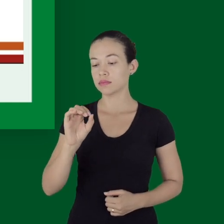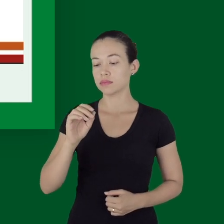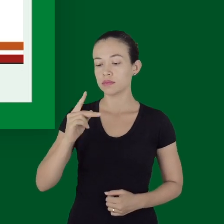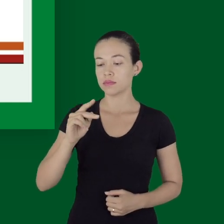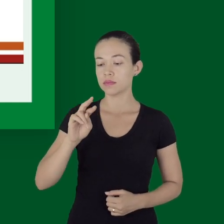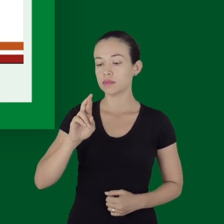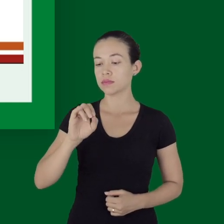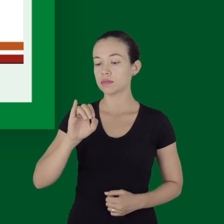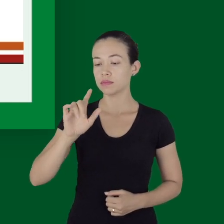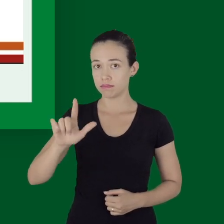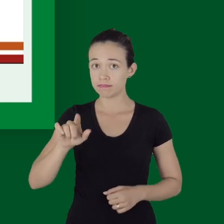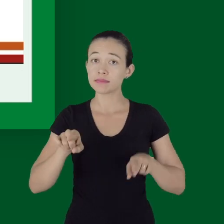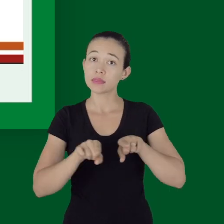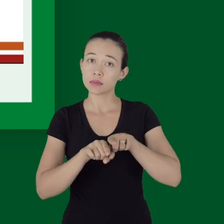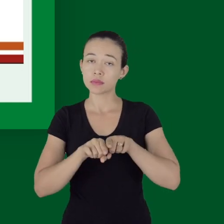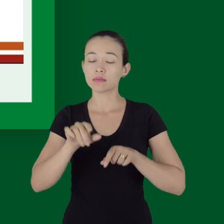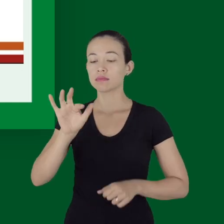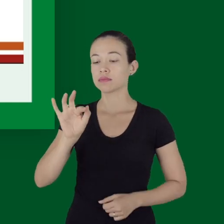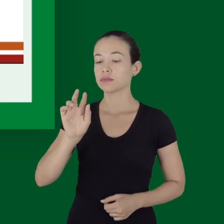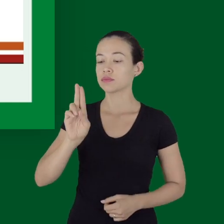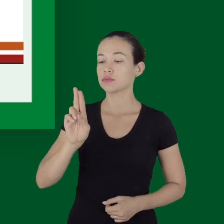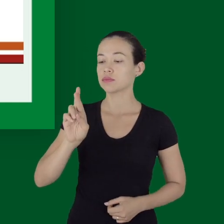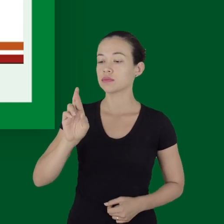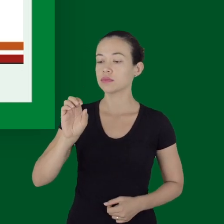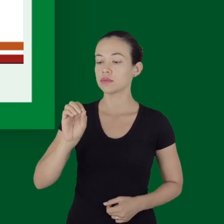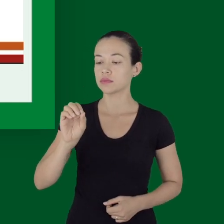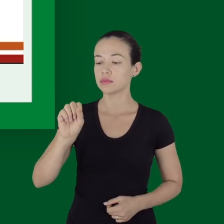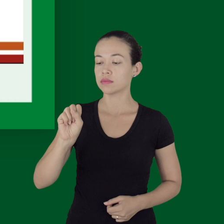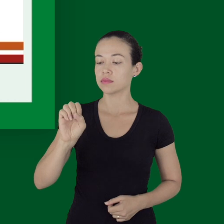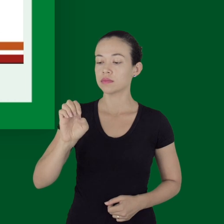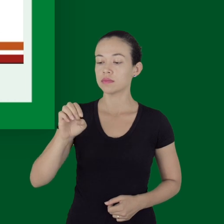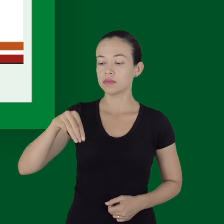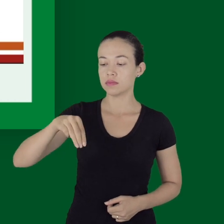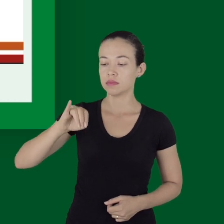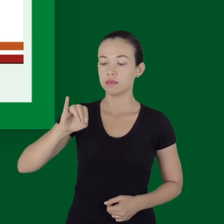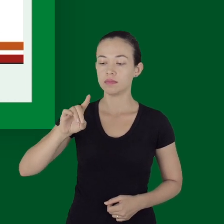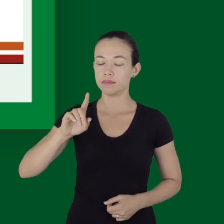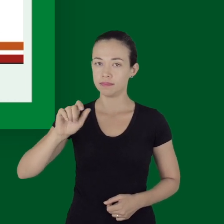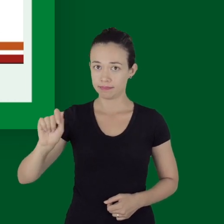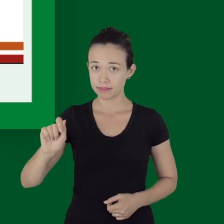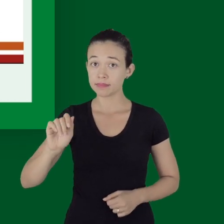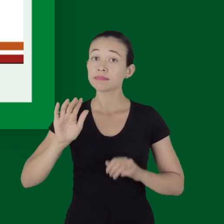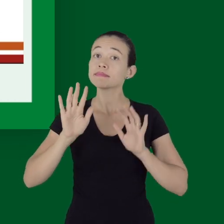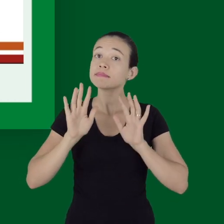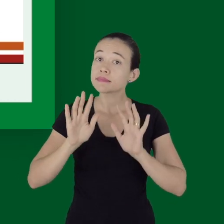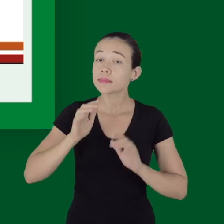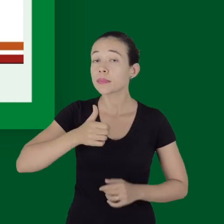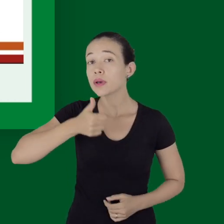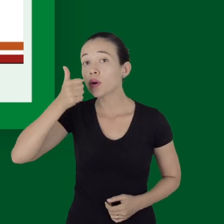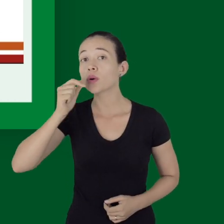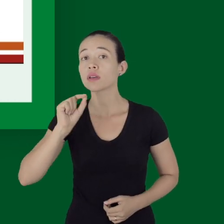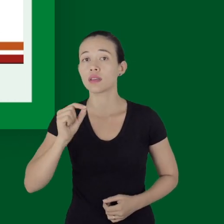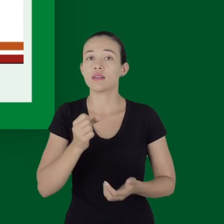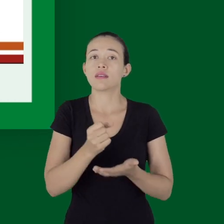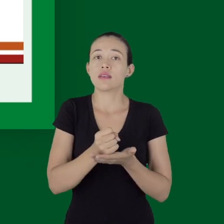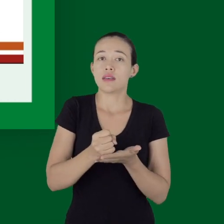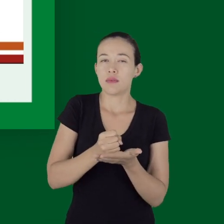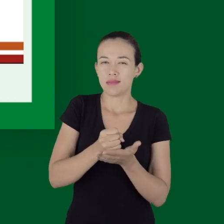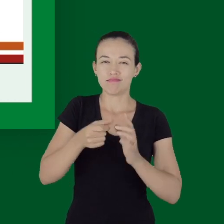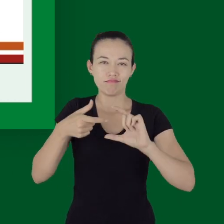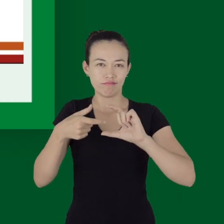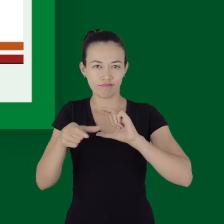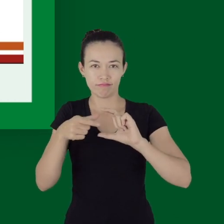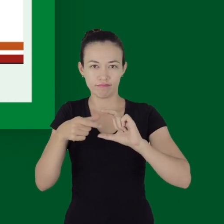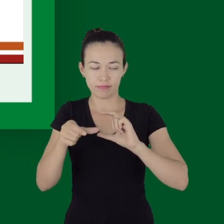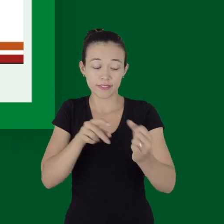tem disponível de medicamento, basicamente é o captopril, tem furosemida também. Mas não, o ideal nesses casos